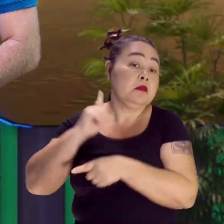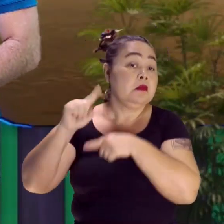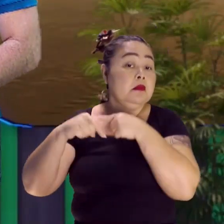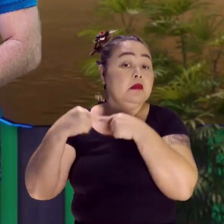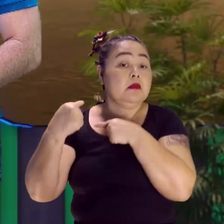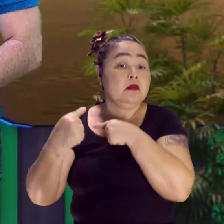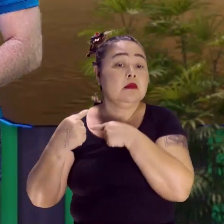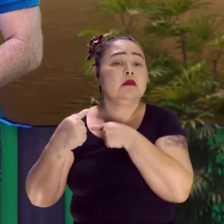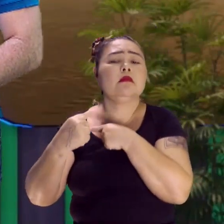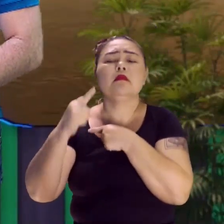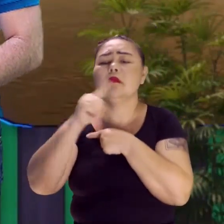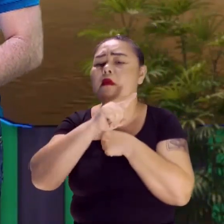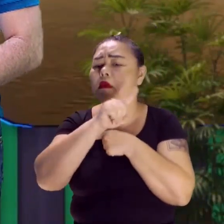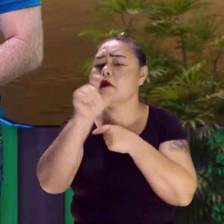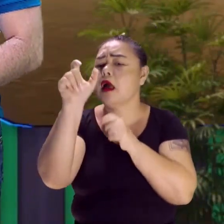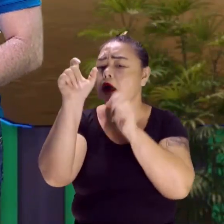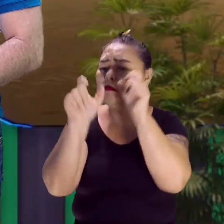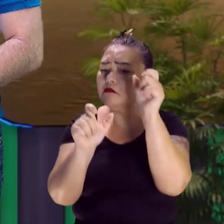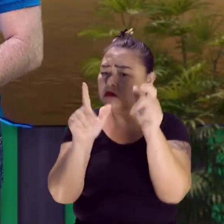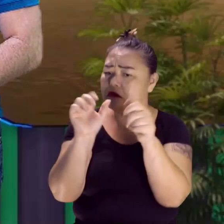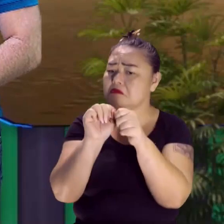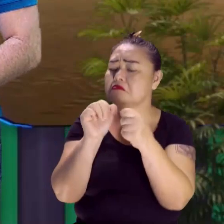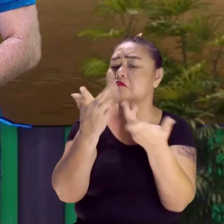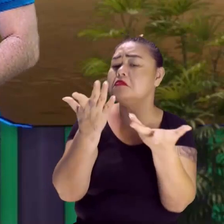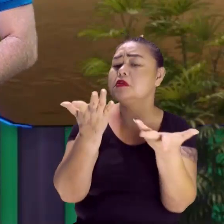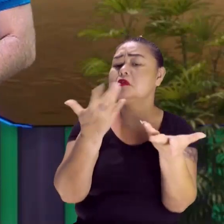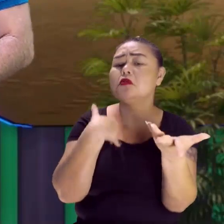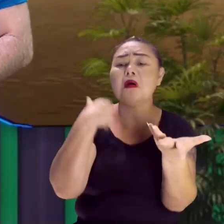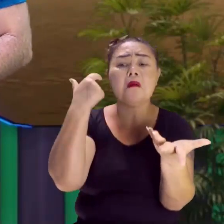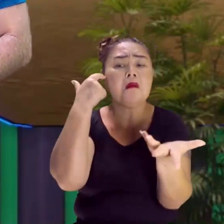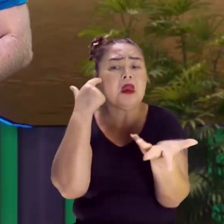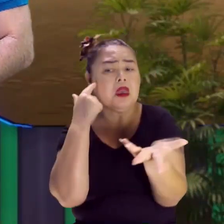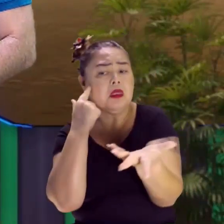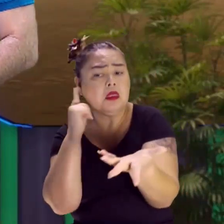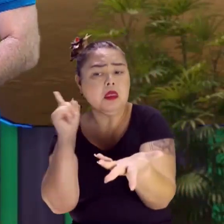e muita gente cai nessa pegadinha exatamente